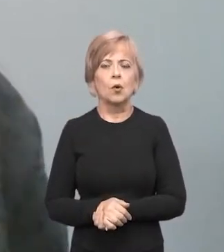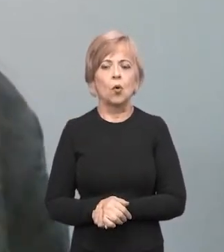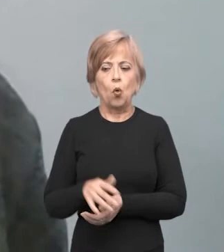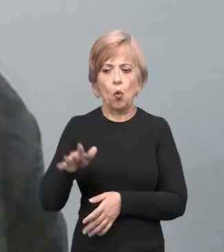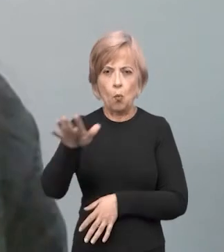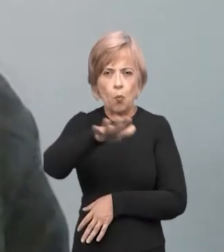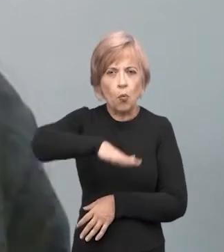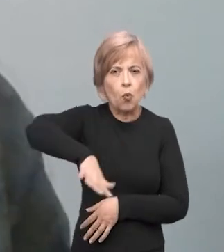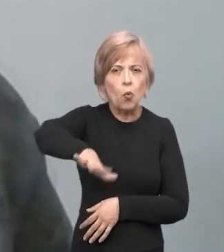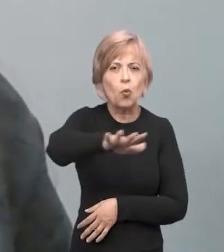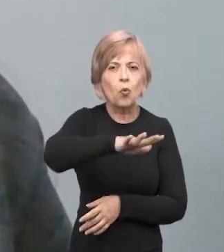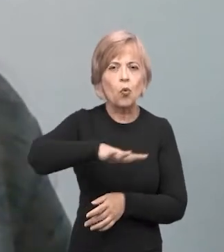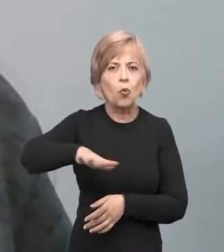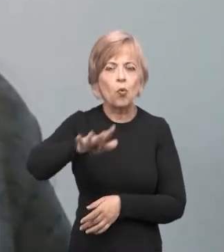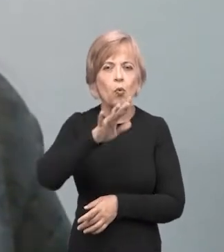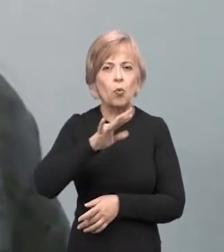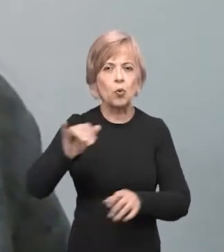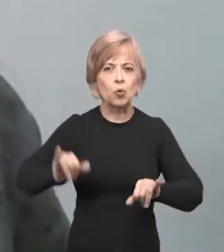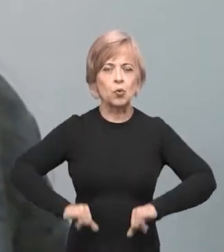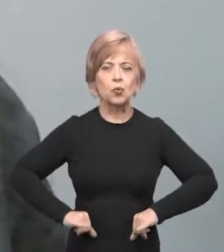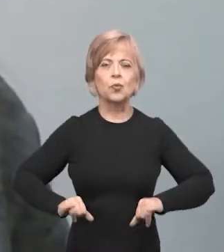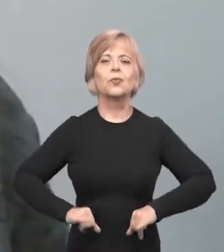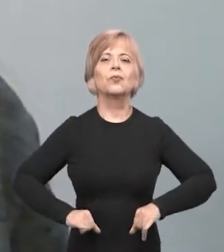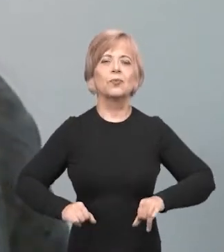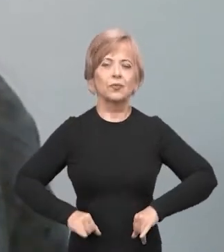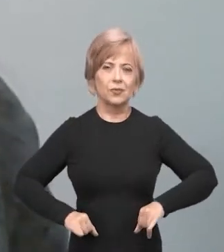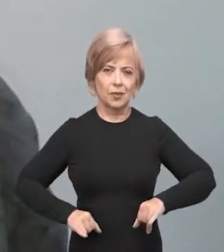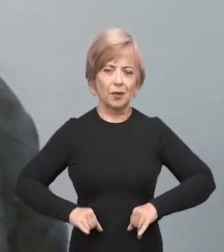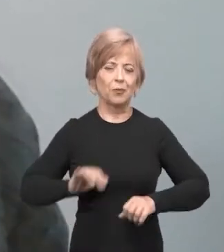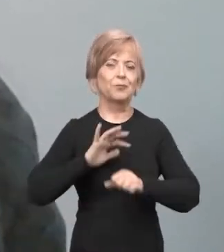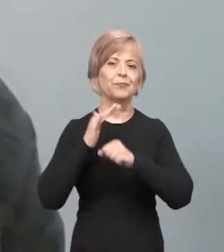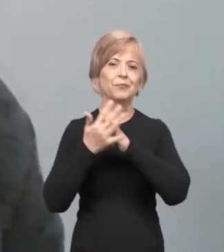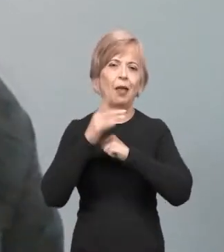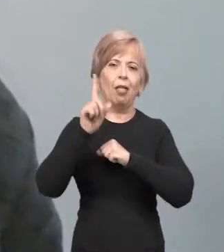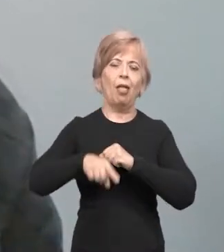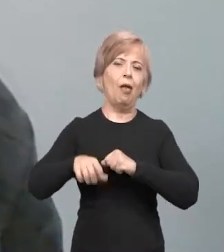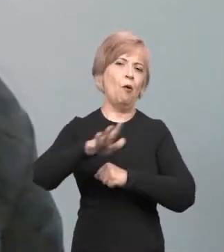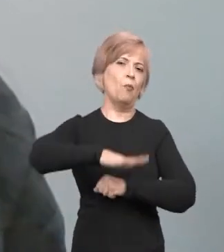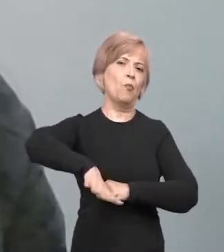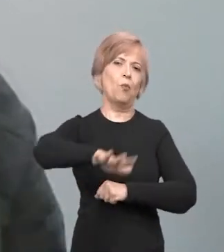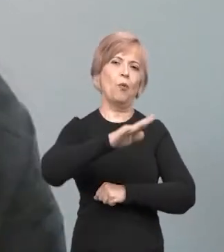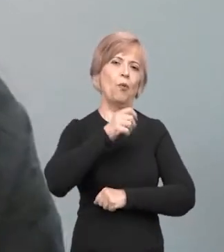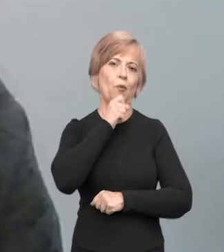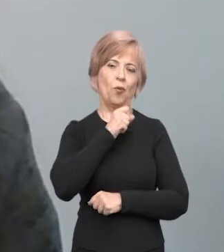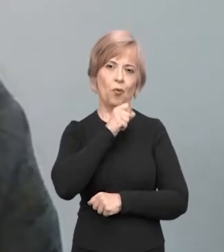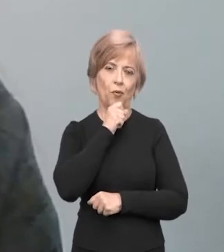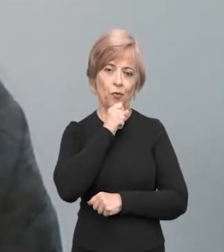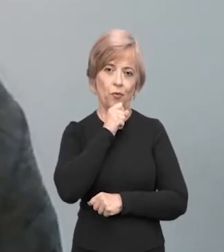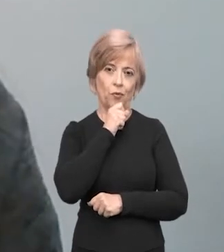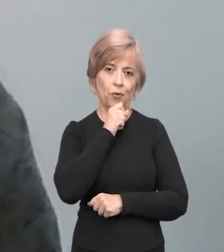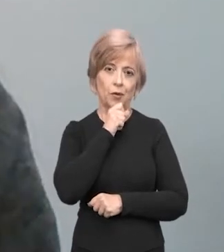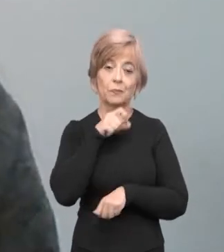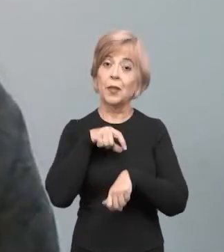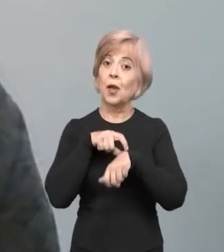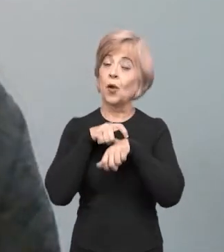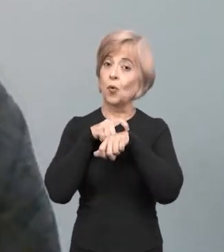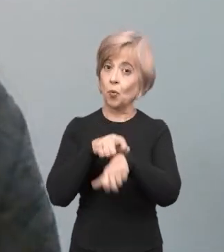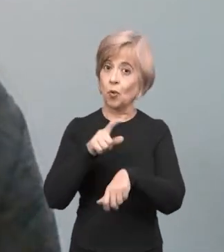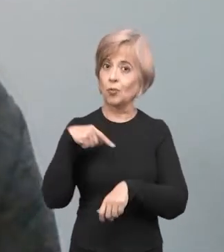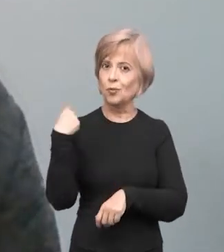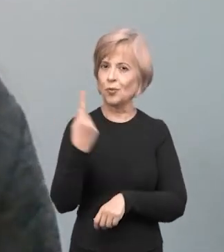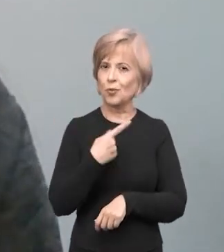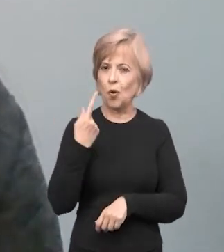grande público afetado pelo coronavírus foi a população idosa. E aí, quando a